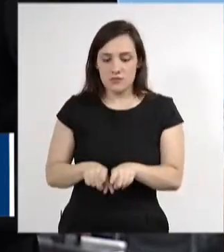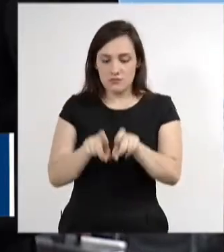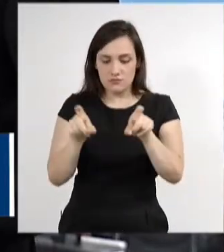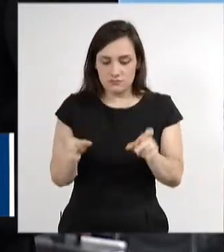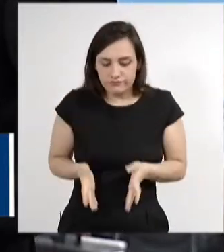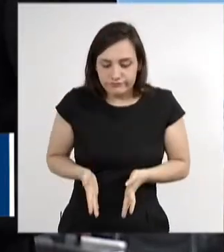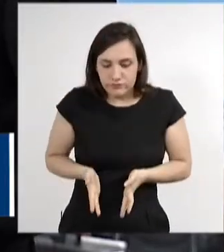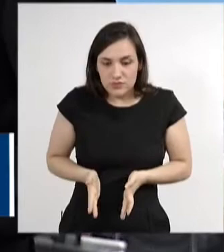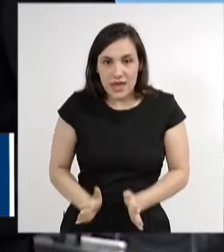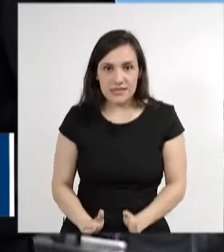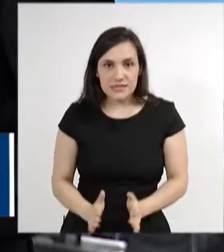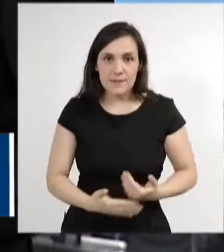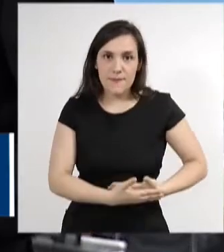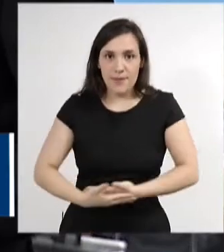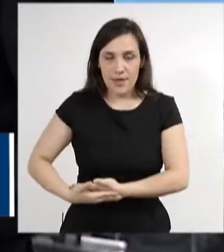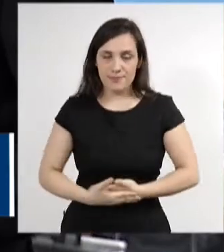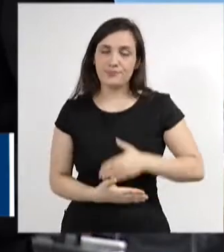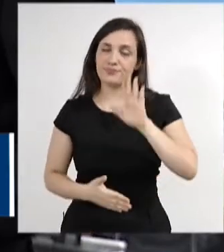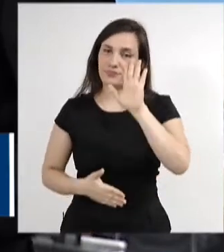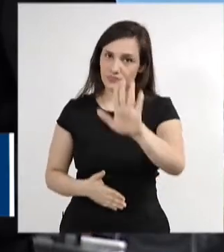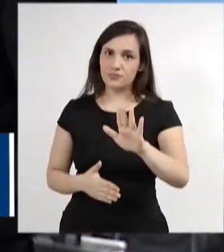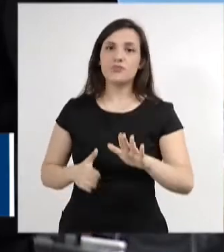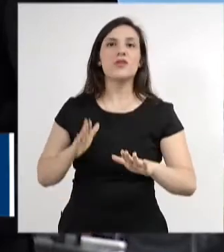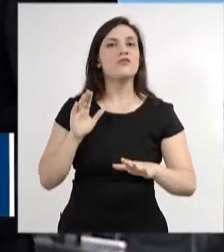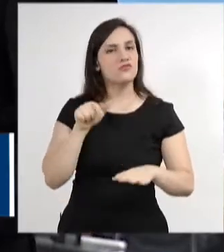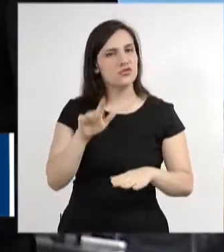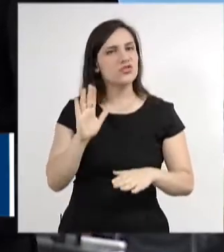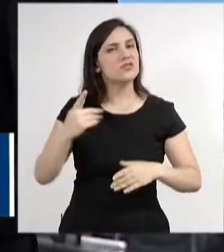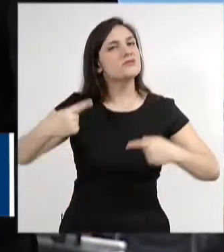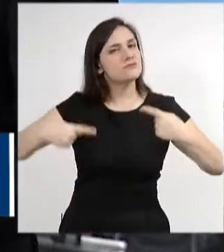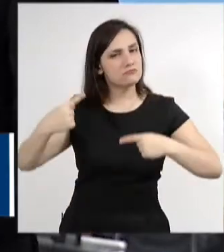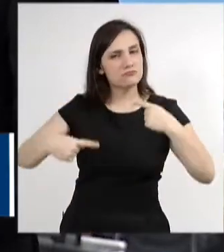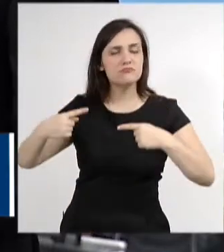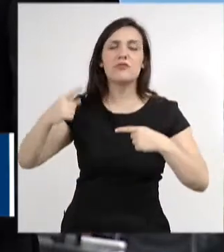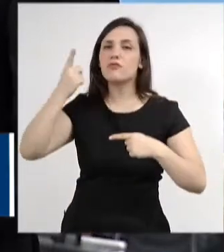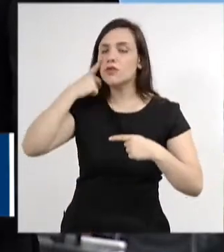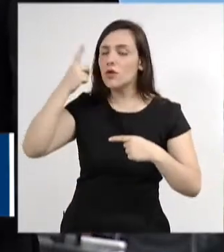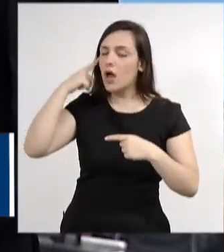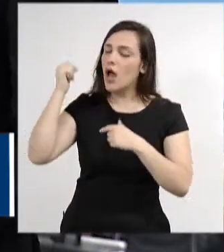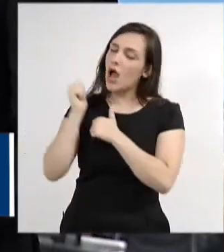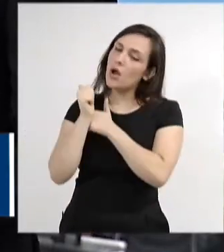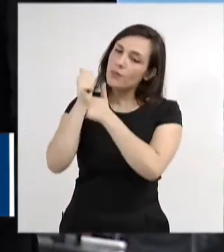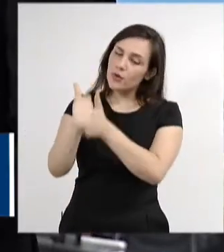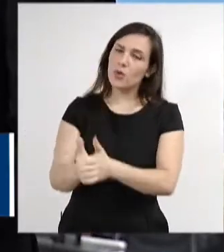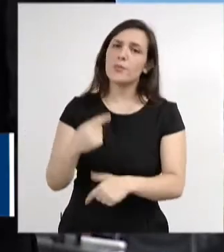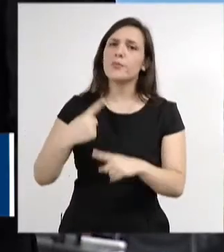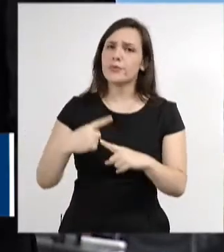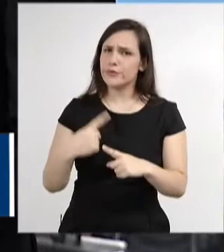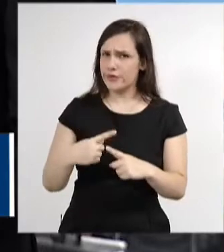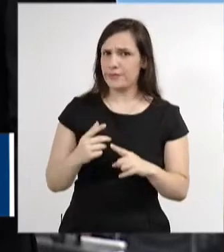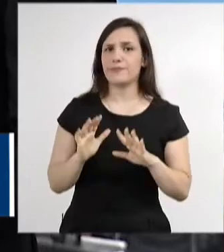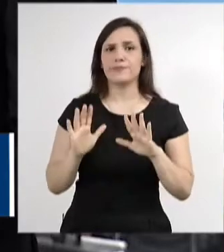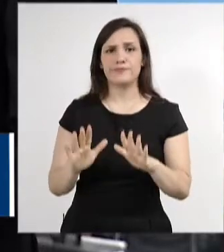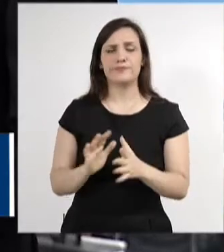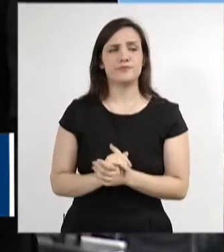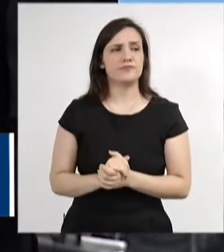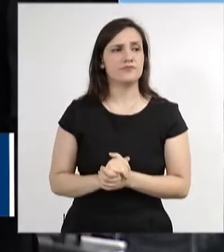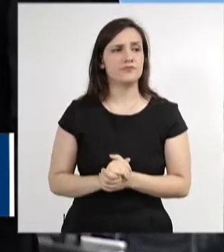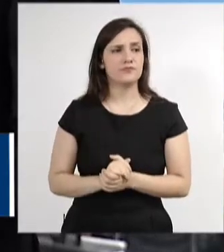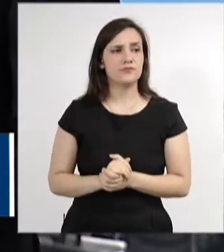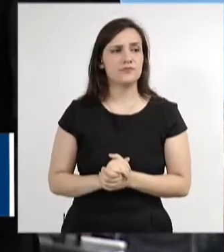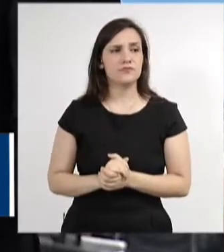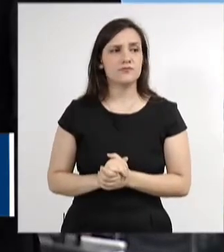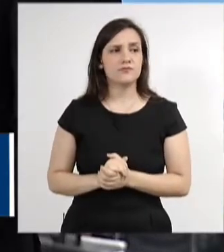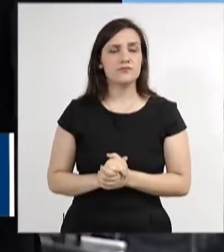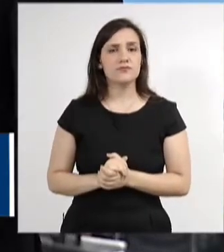discutido durante o ano de 2019, né, Kleber? Nós acompanhamos aqui. No caso, esse debate foi com